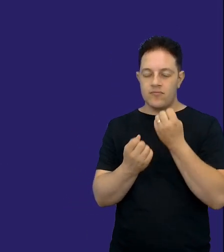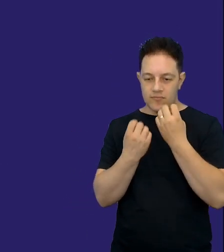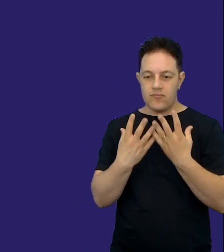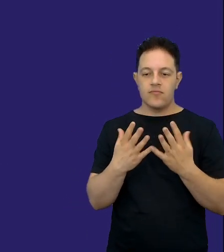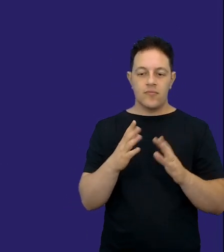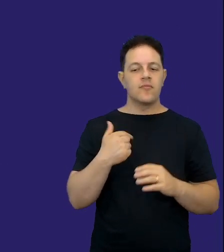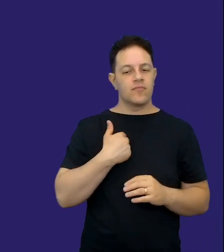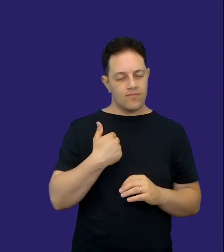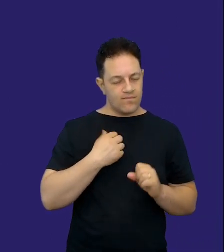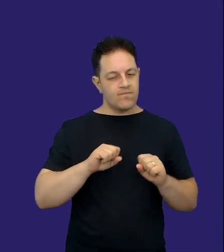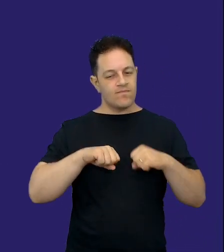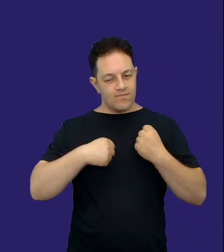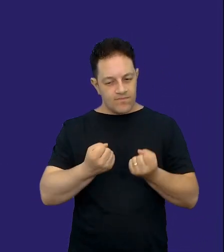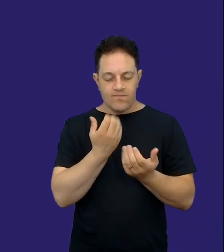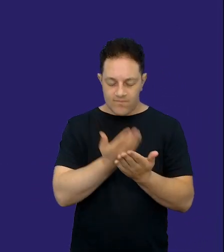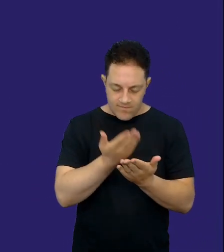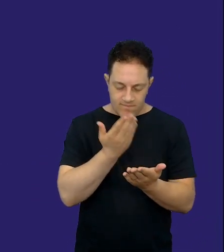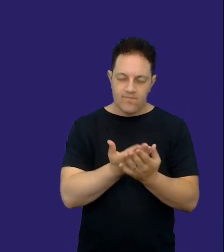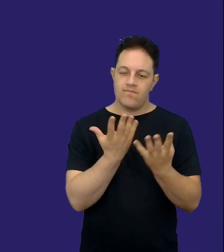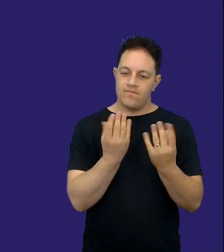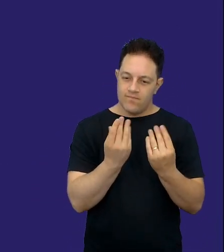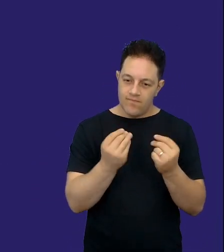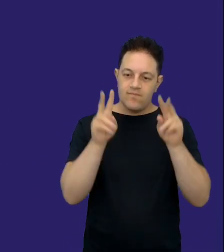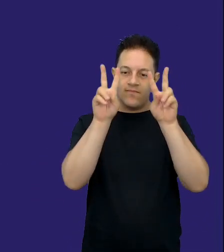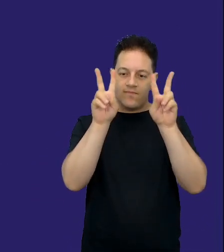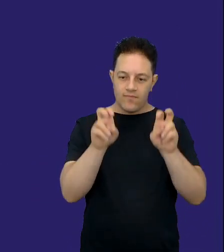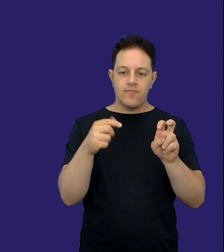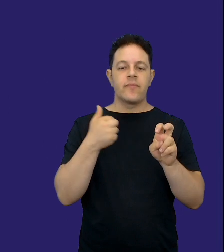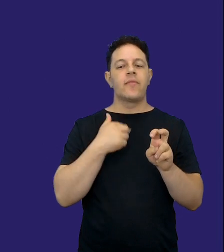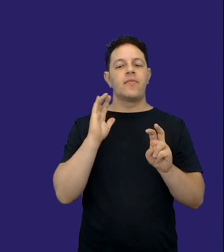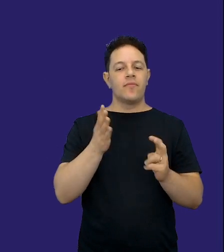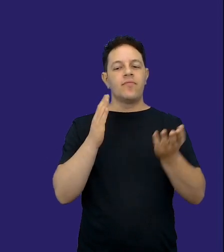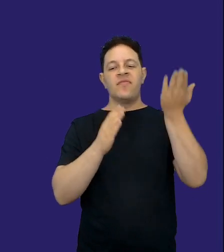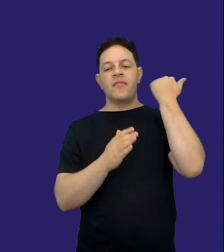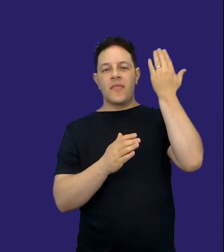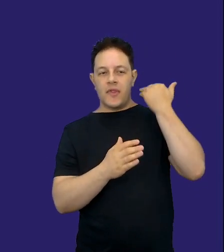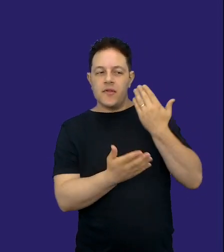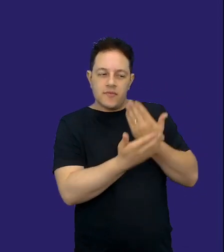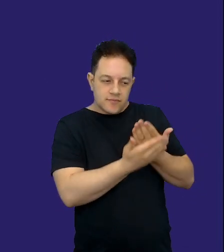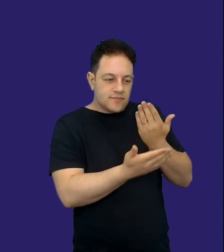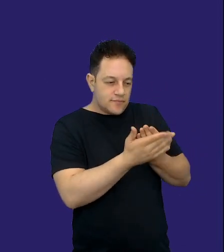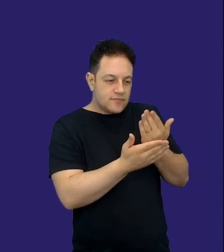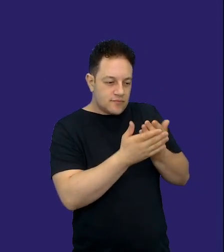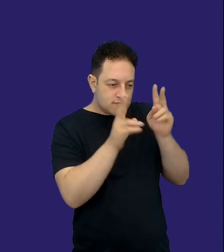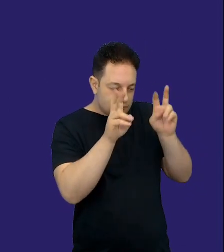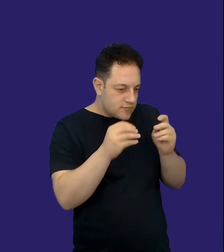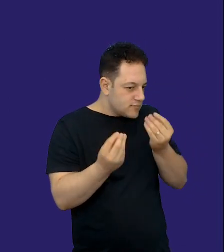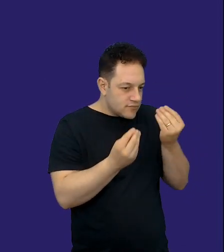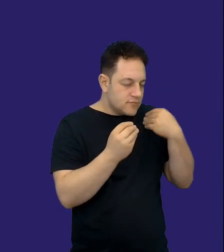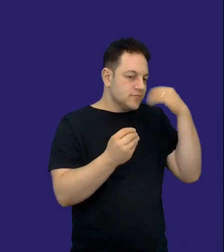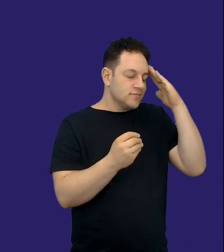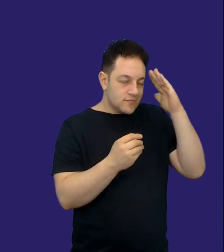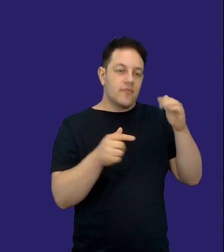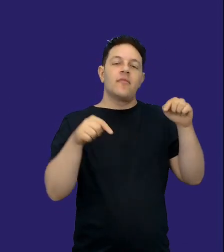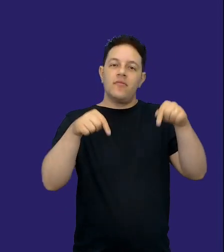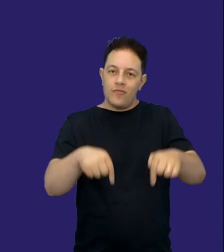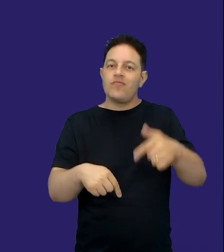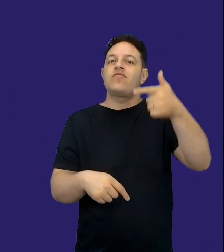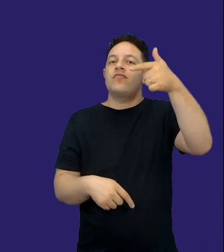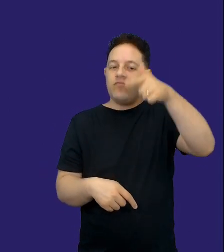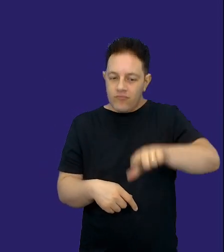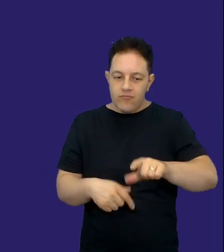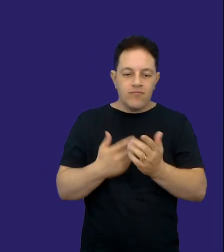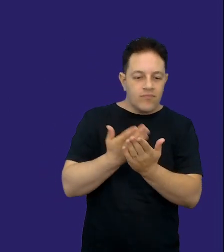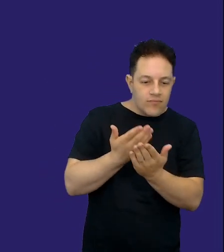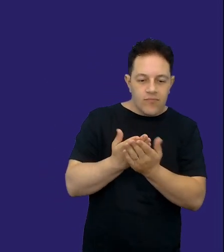tenho estudado bastante sobre esse tema, já estudei no passado e agora estudando para fazer esse nosso momento